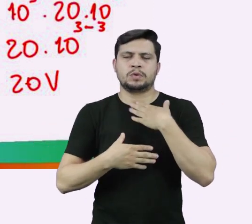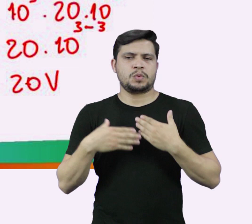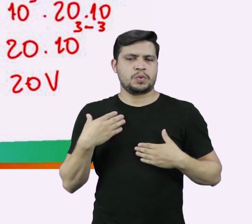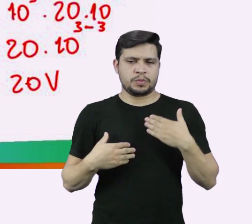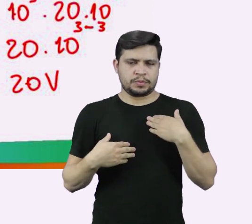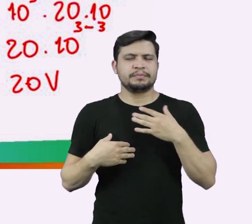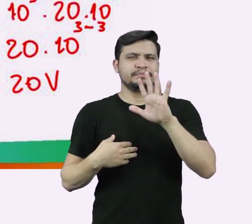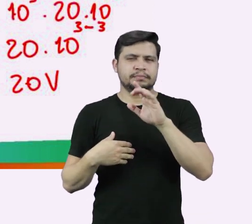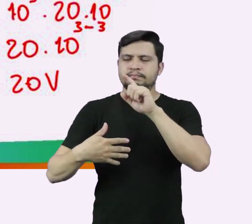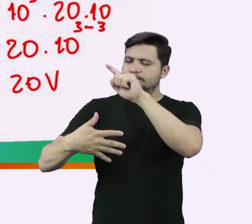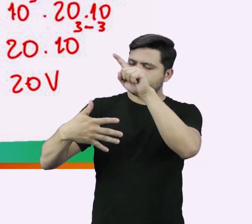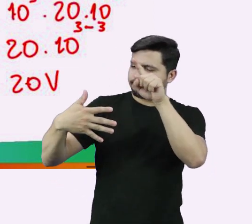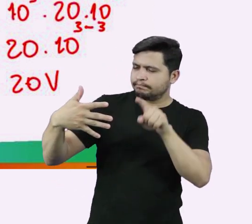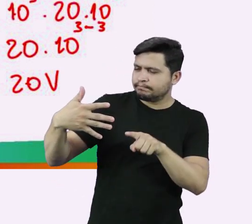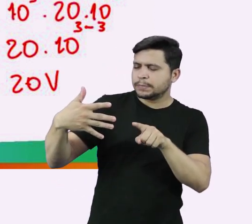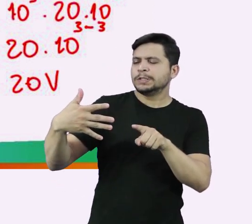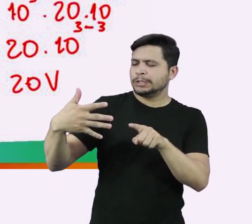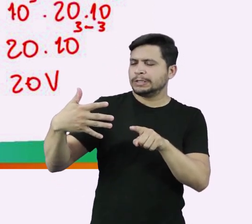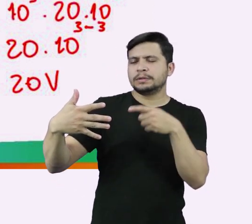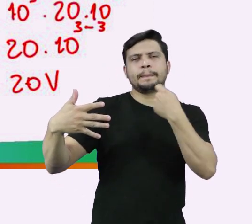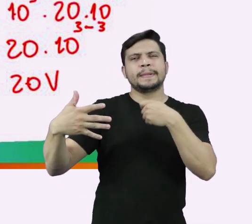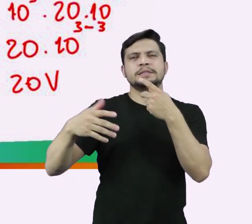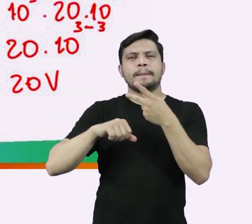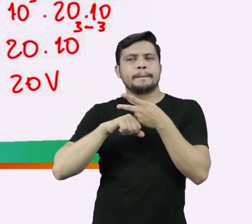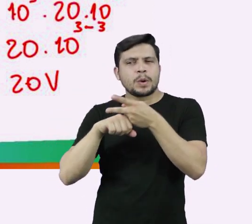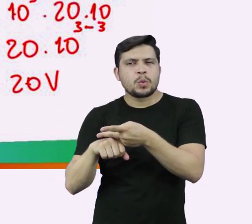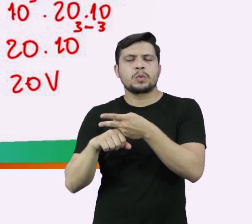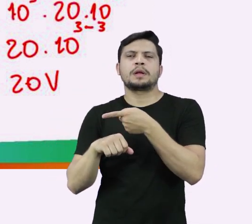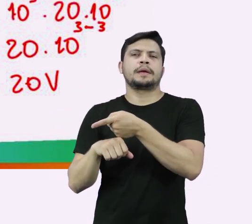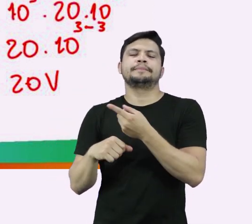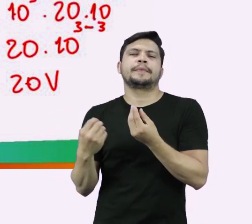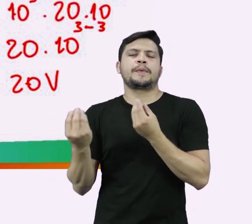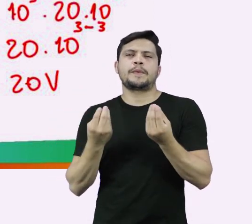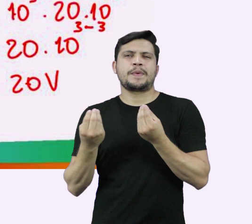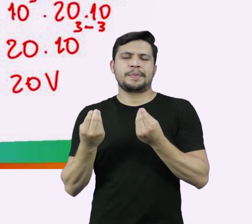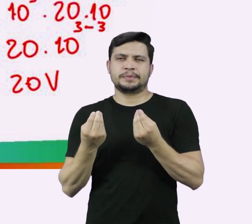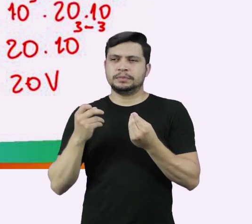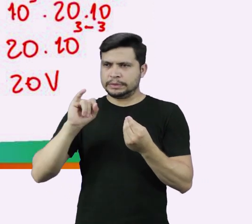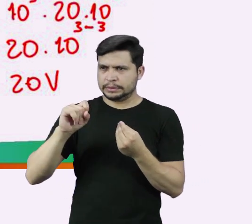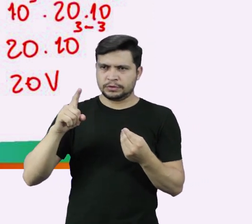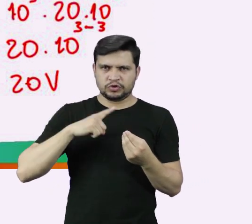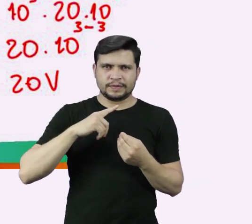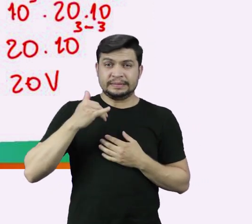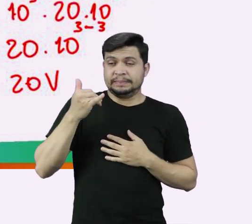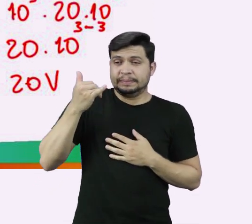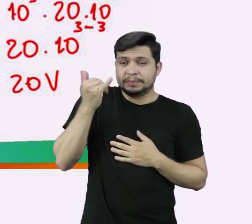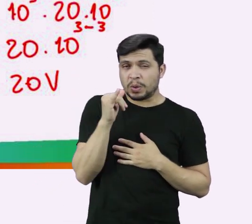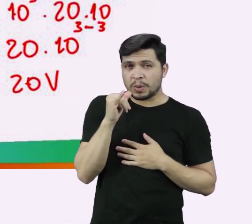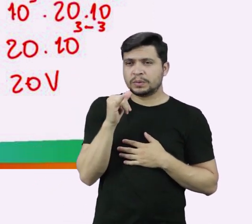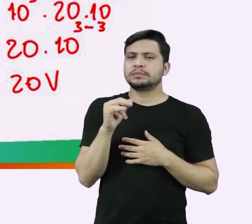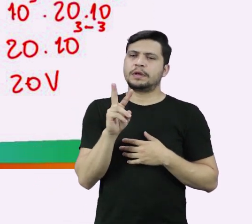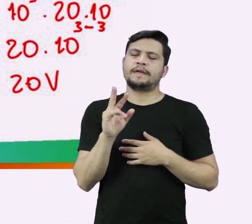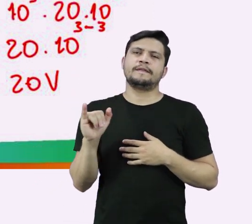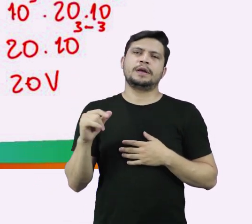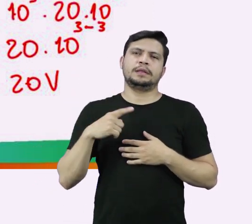as opções, a gente tem que procurar uma associação em que vai somar